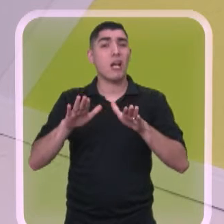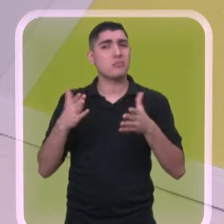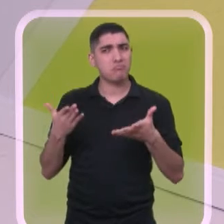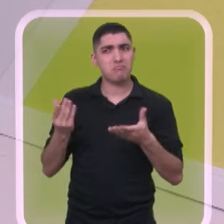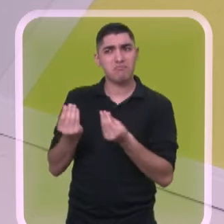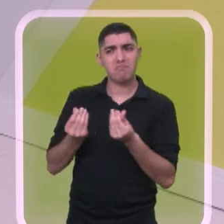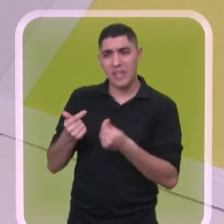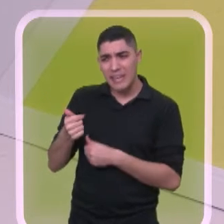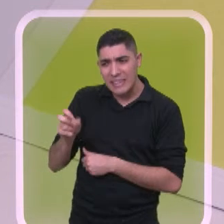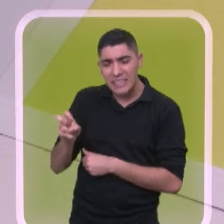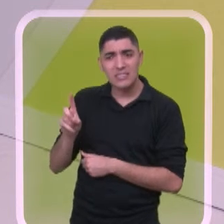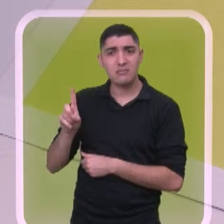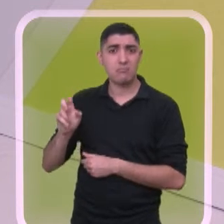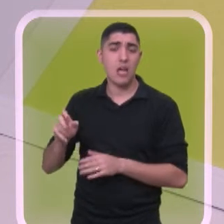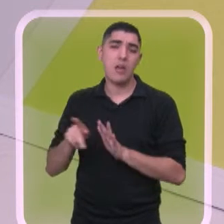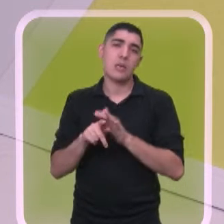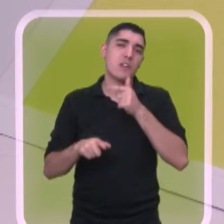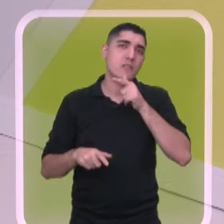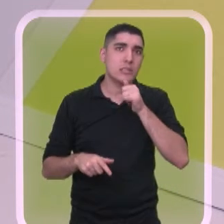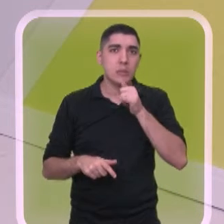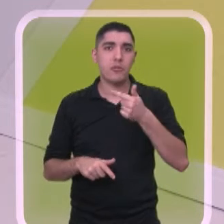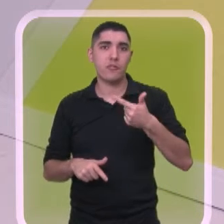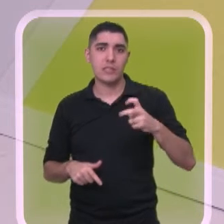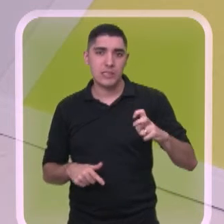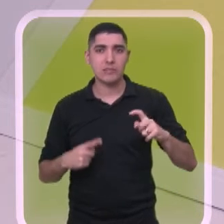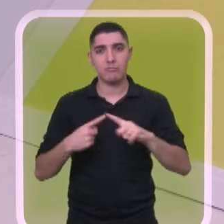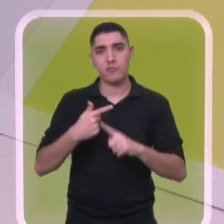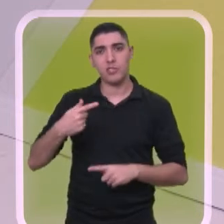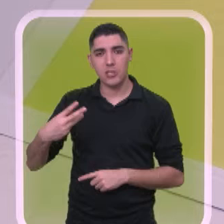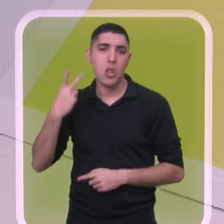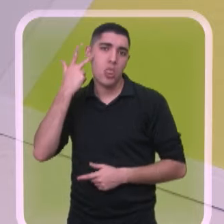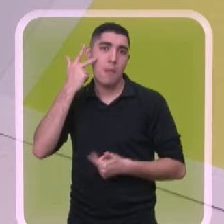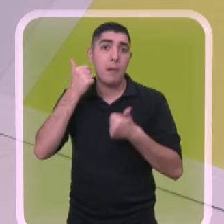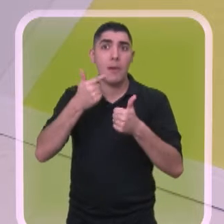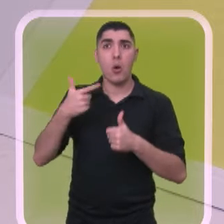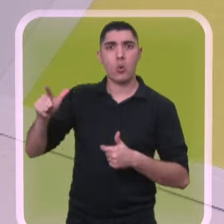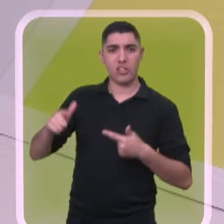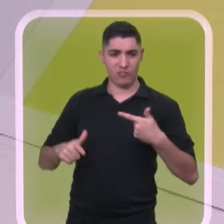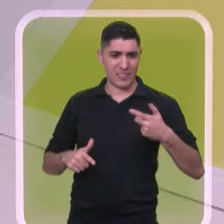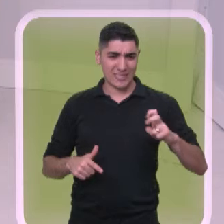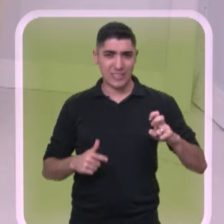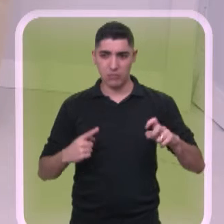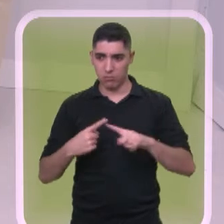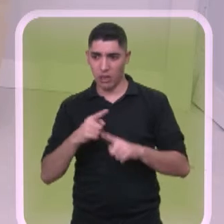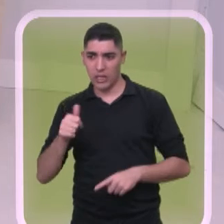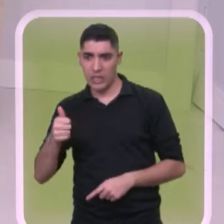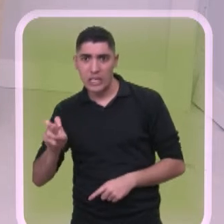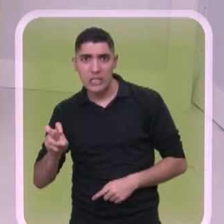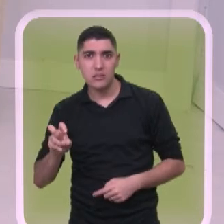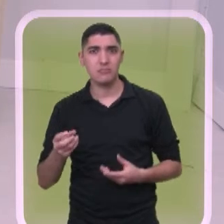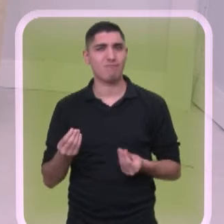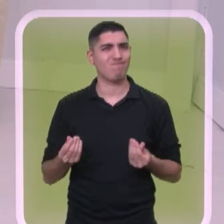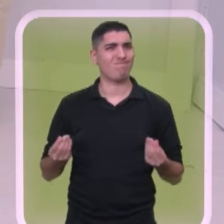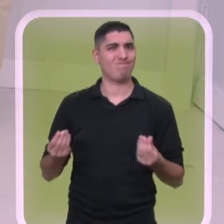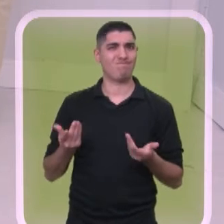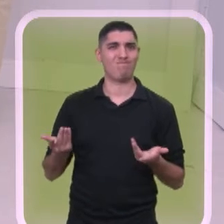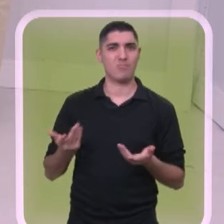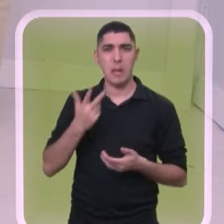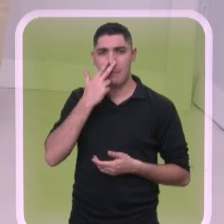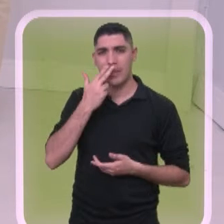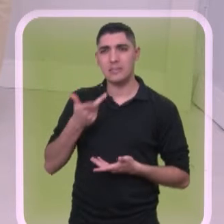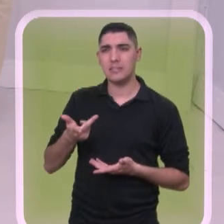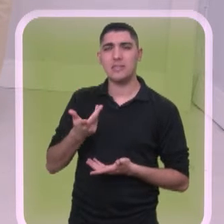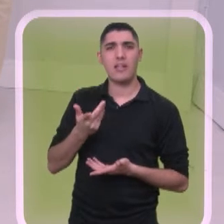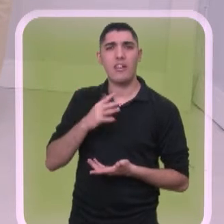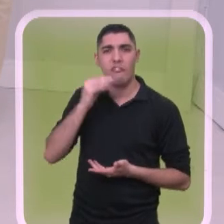está normal, 25-23, tá ok, agora o restante, placar de chupetinha, né? Pois é, pode ser isso também, né? Os jogadores do São José